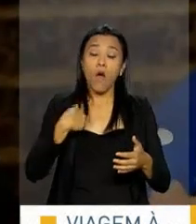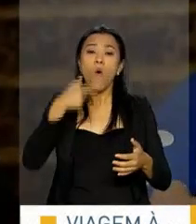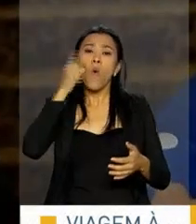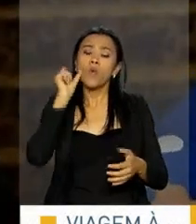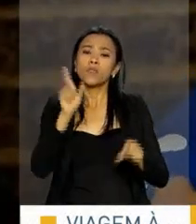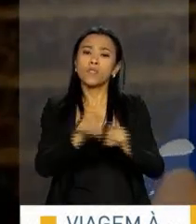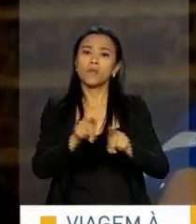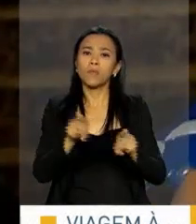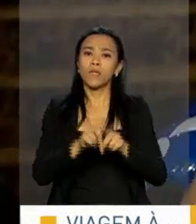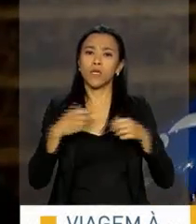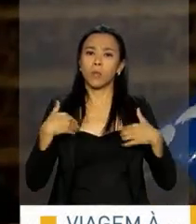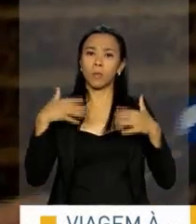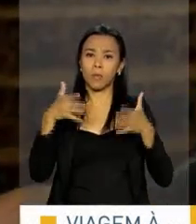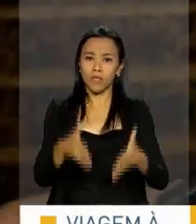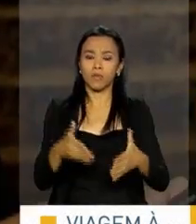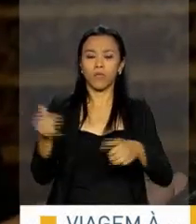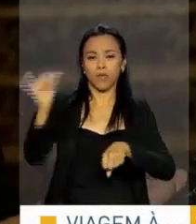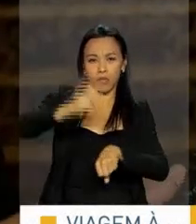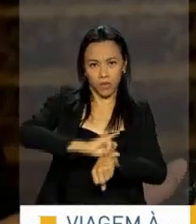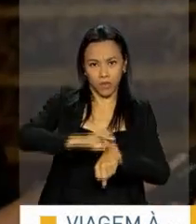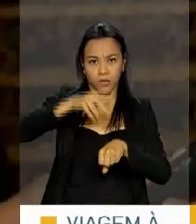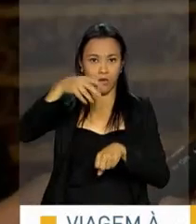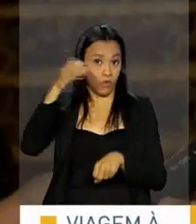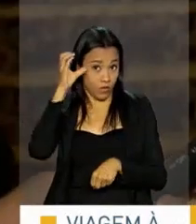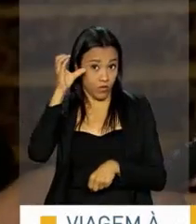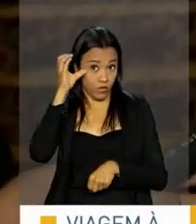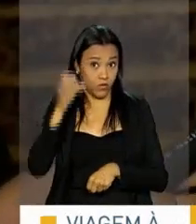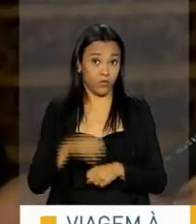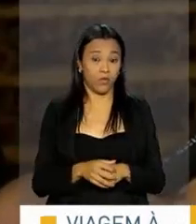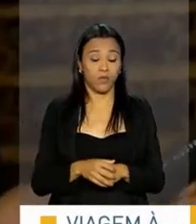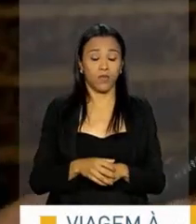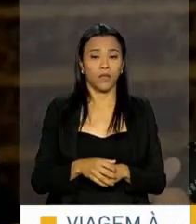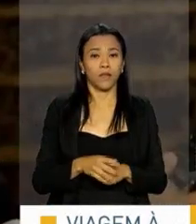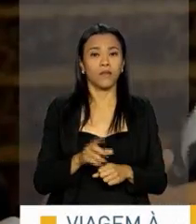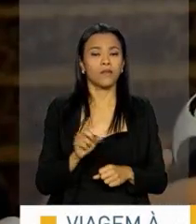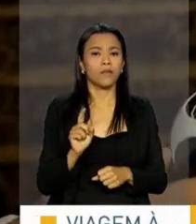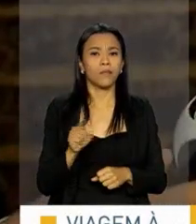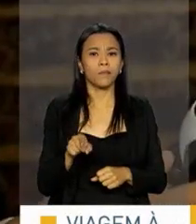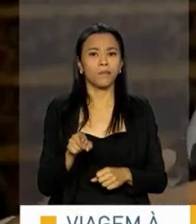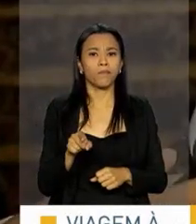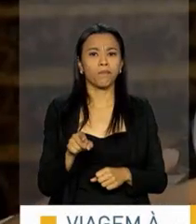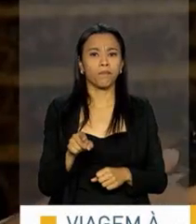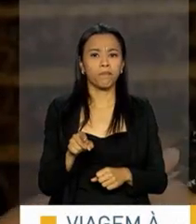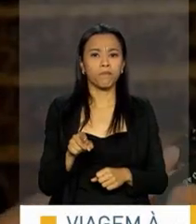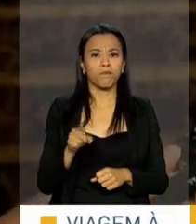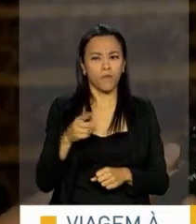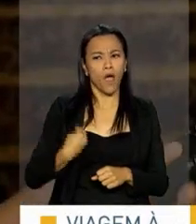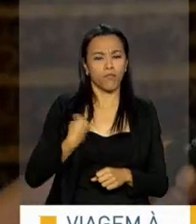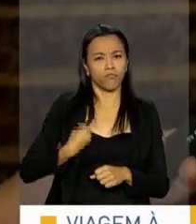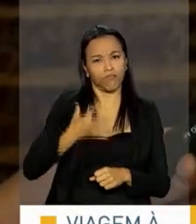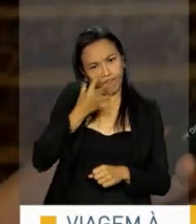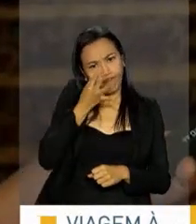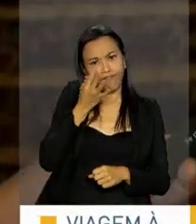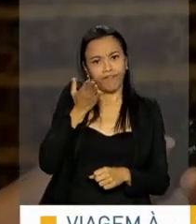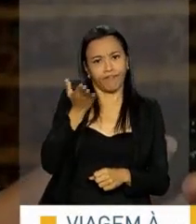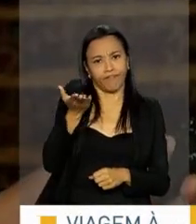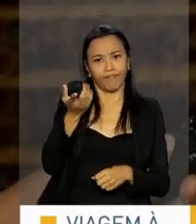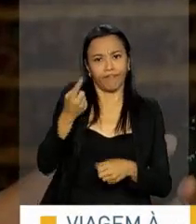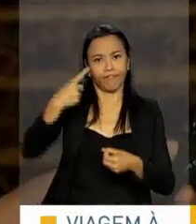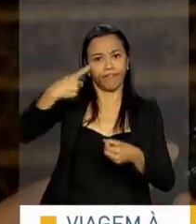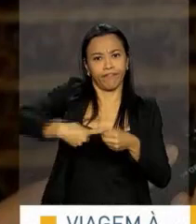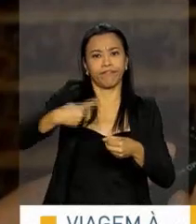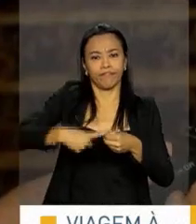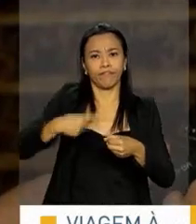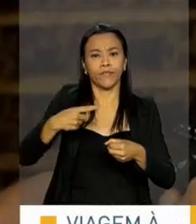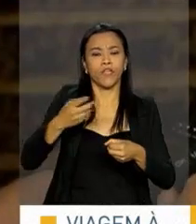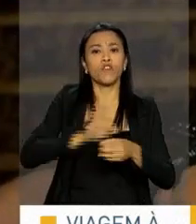ainda em Pequim com o nosso encarregado de negócios, que está na Coreia do Norte, e foi